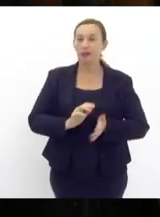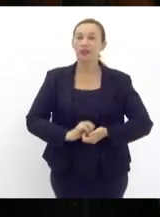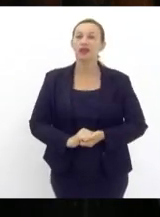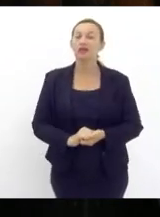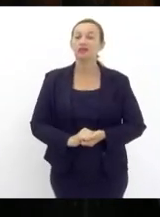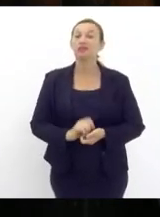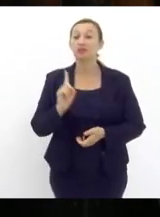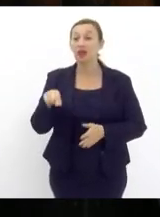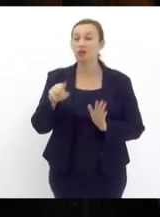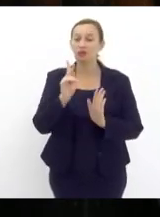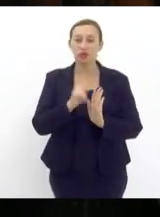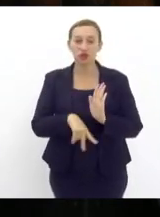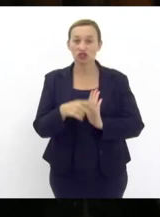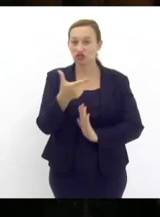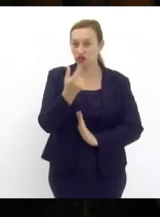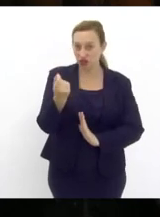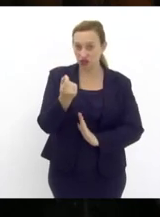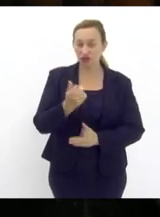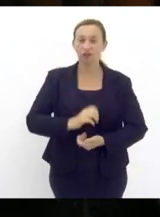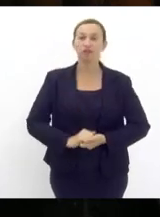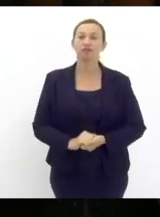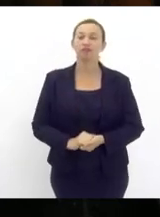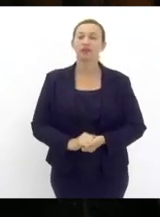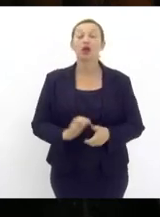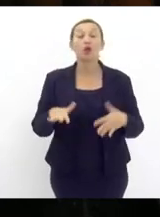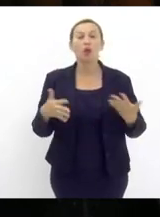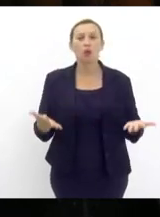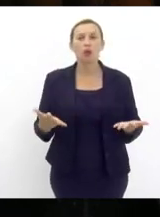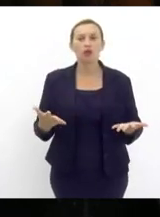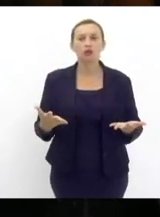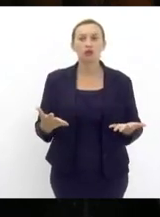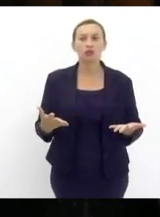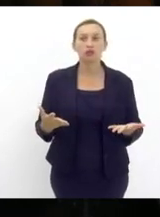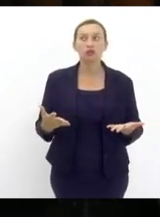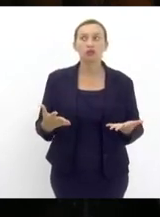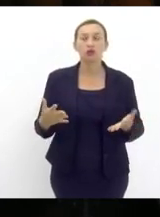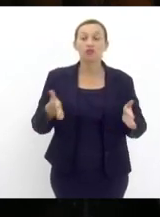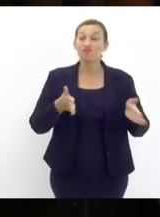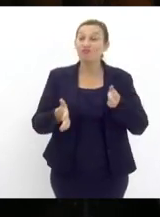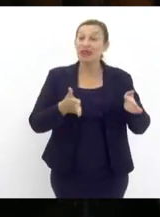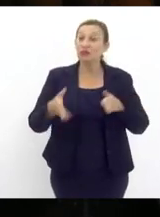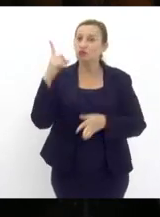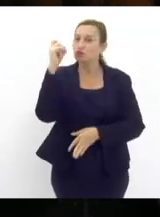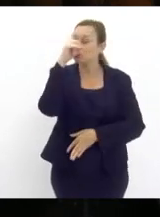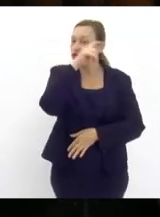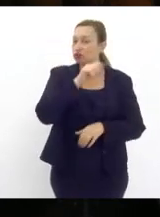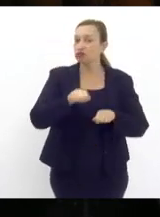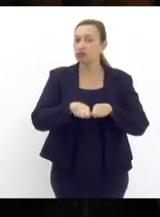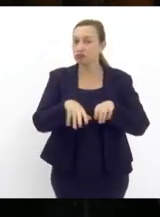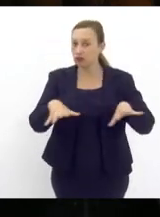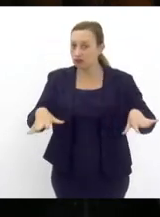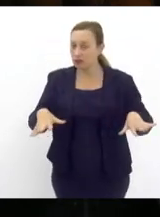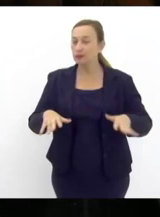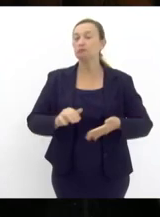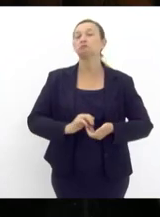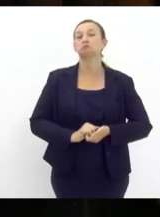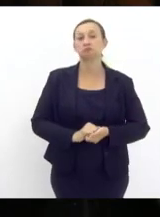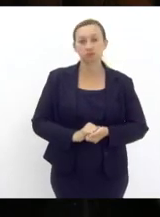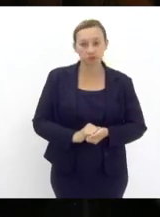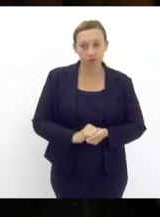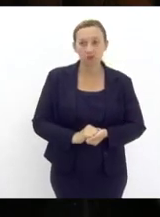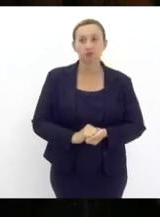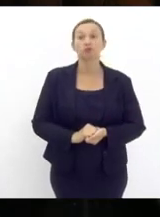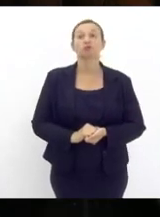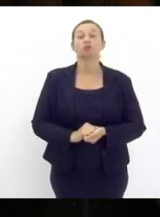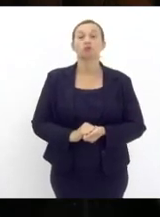porque é um projeto de 20 quando vivíamos o duro período da pandemia e